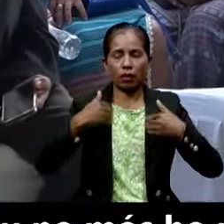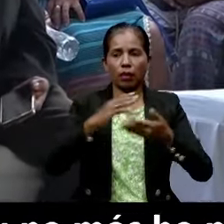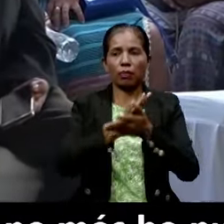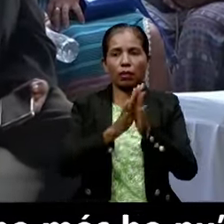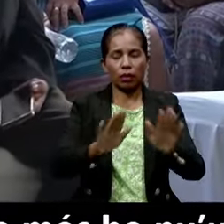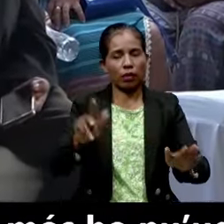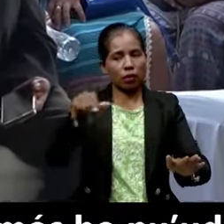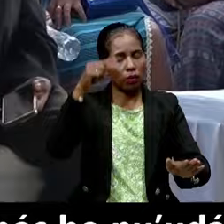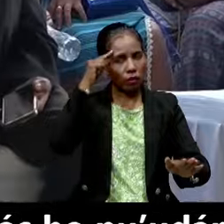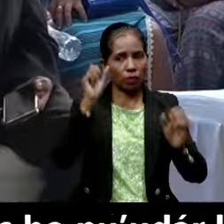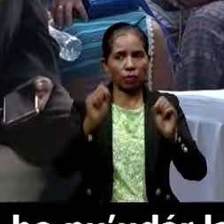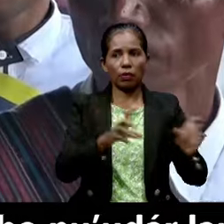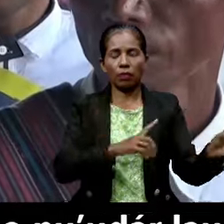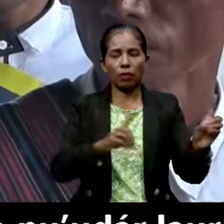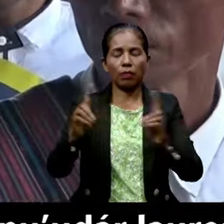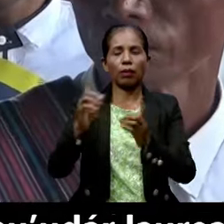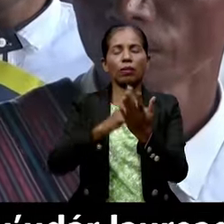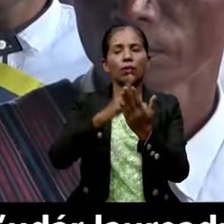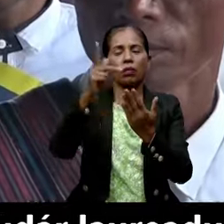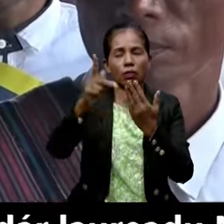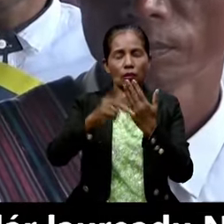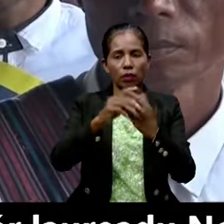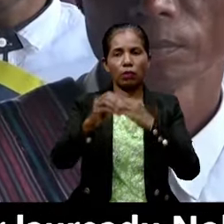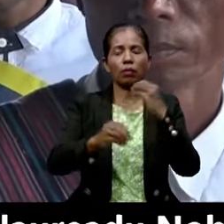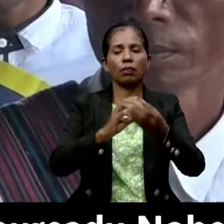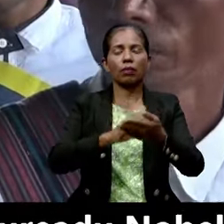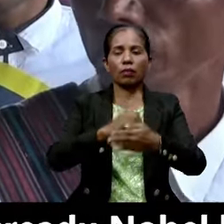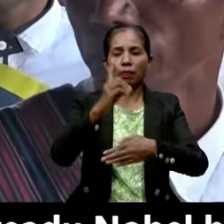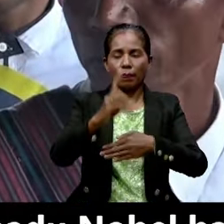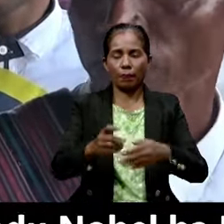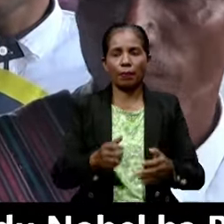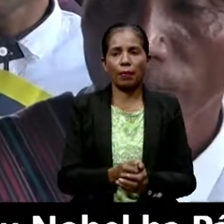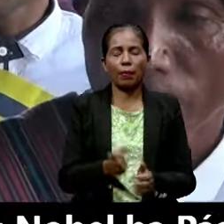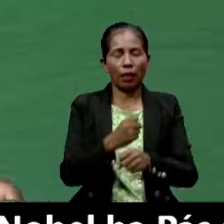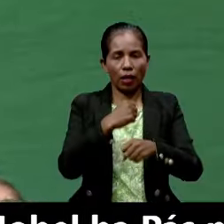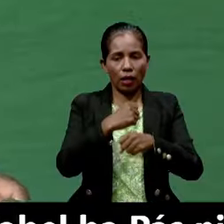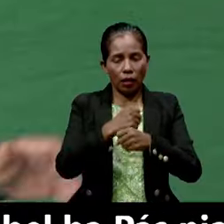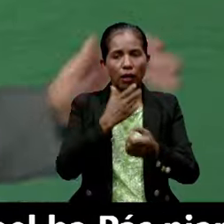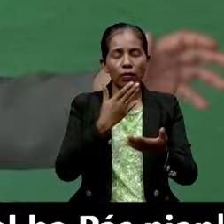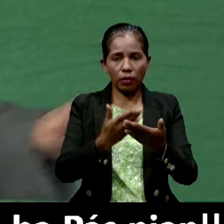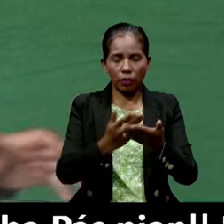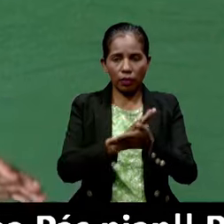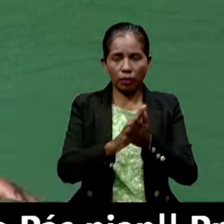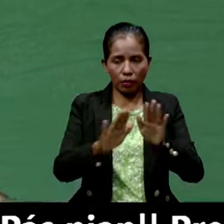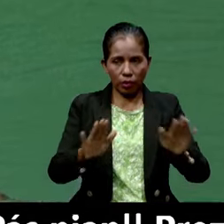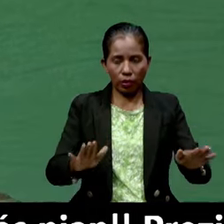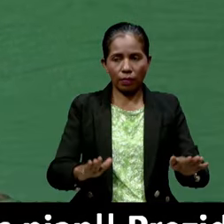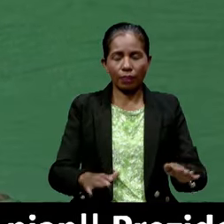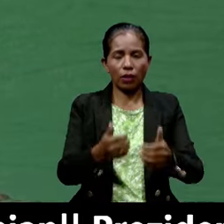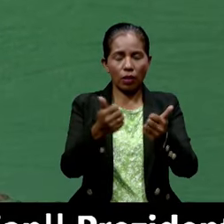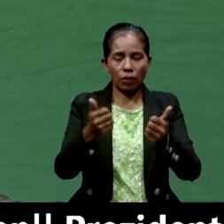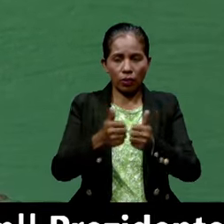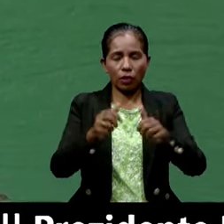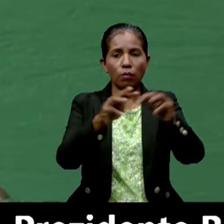bel implementa programa con ba desenvolvimento. Normaliza a felicitação unida né? A autoridade municipal